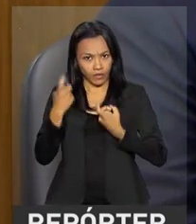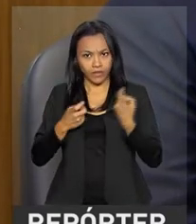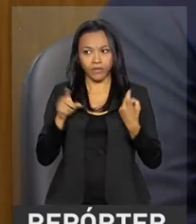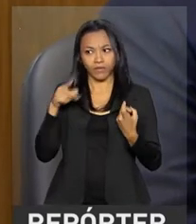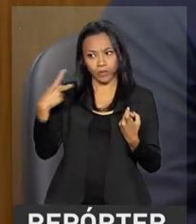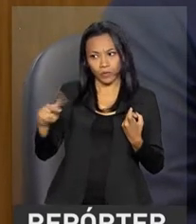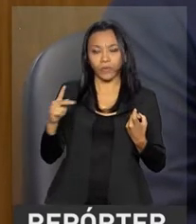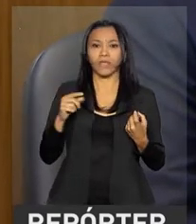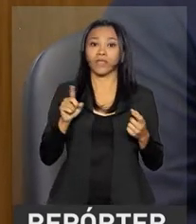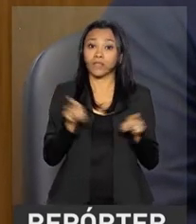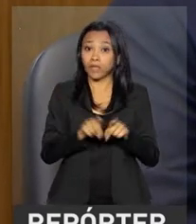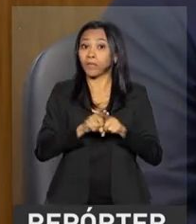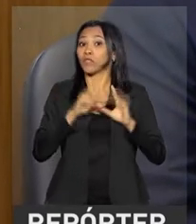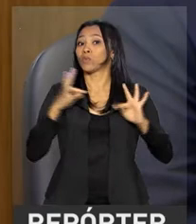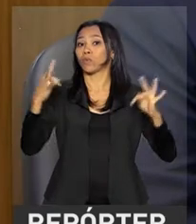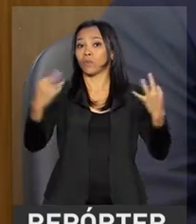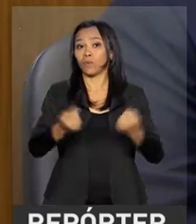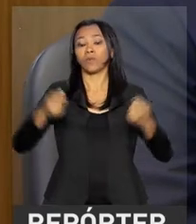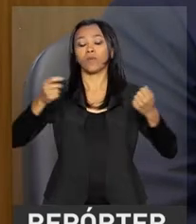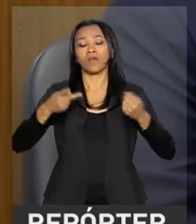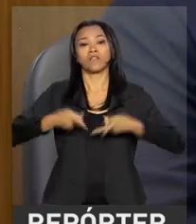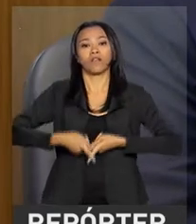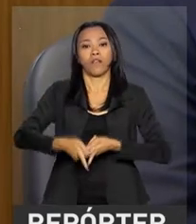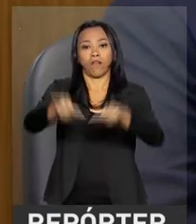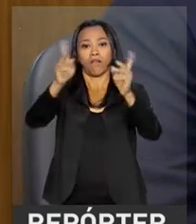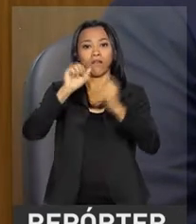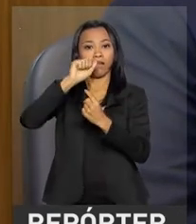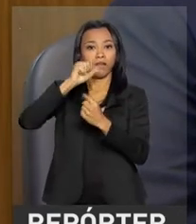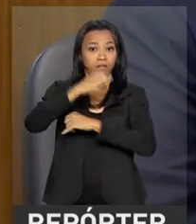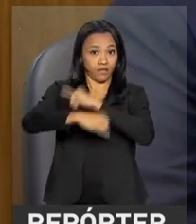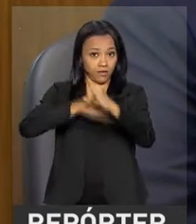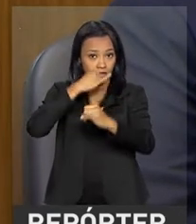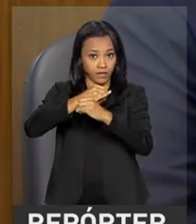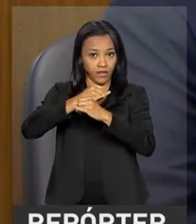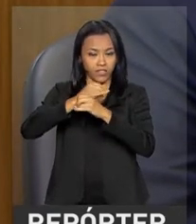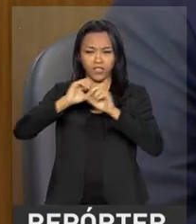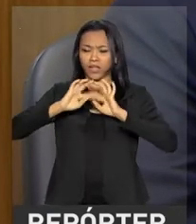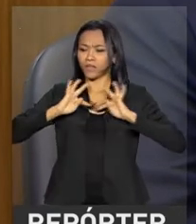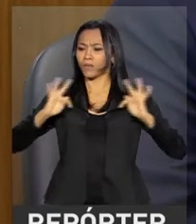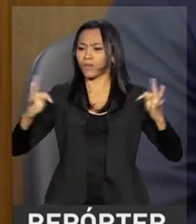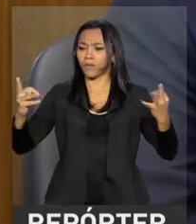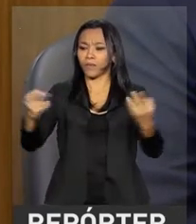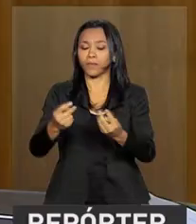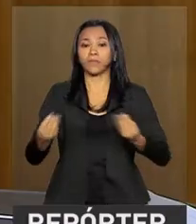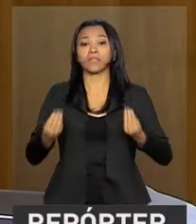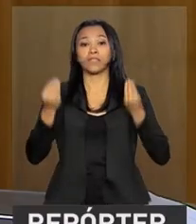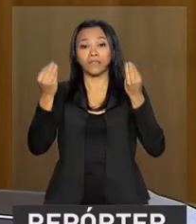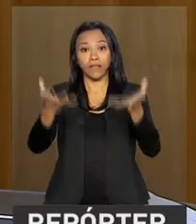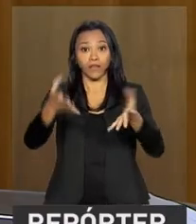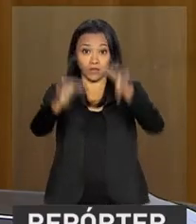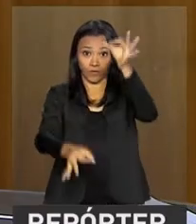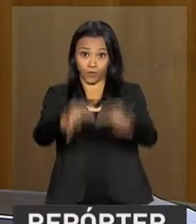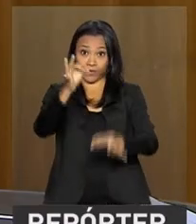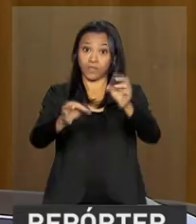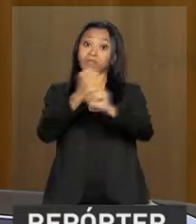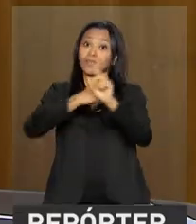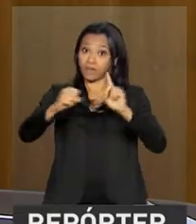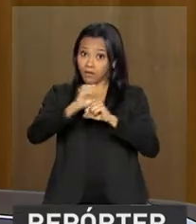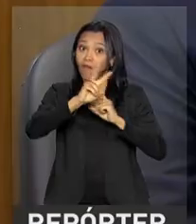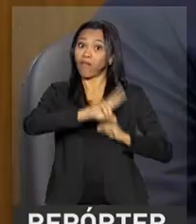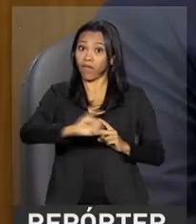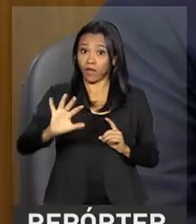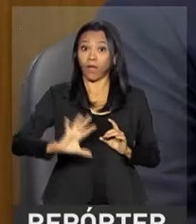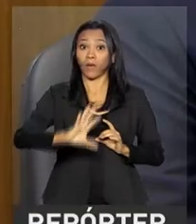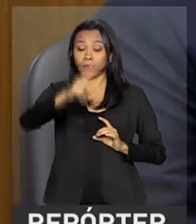todos os brasileiros de levar a internet a todos brasileiros trazendo mais justiça social irá acontecer e se alguns